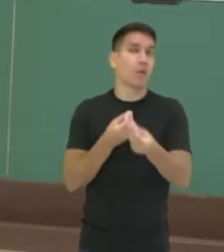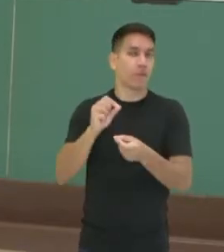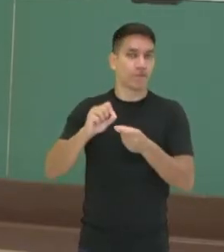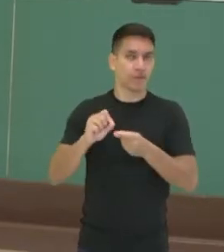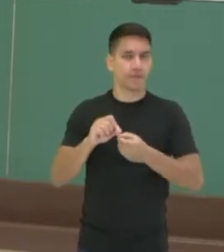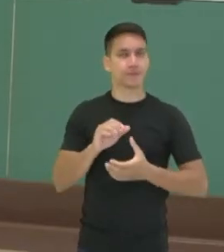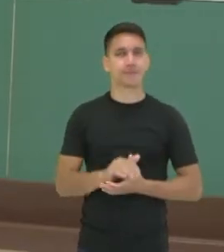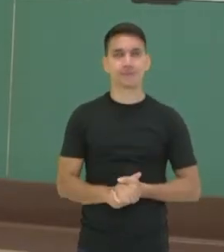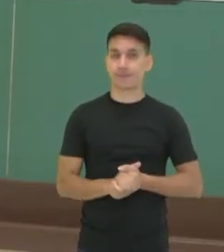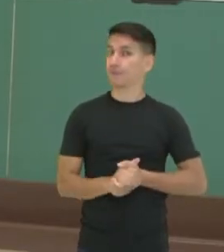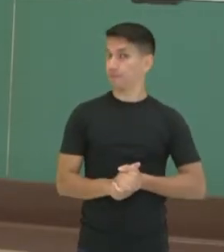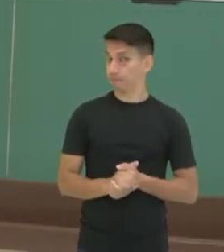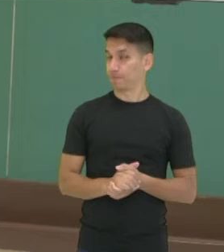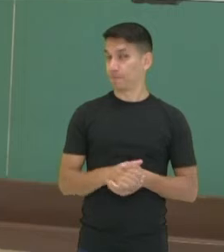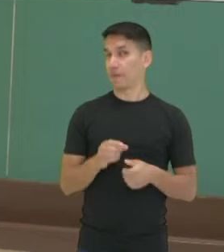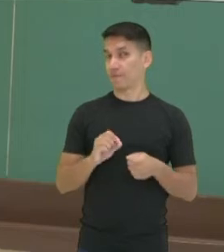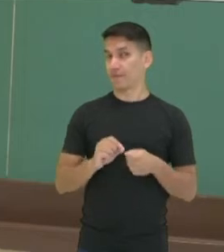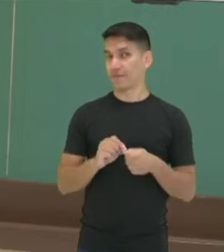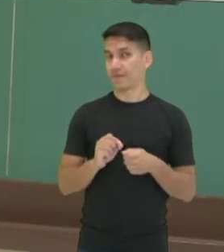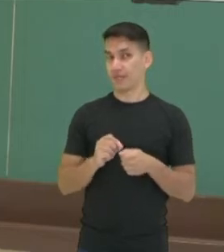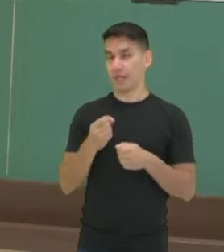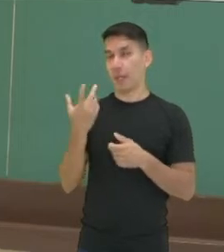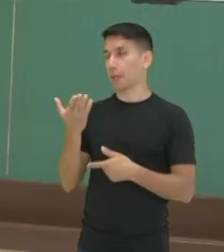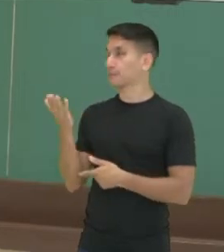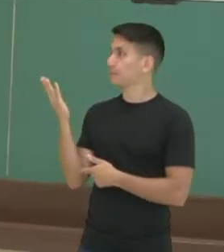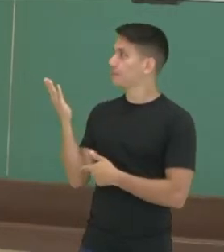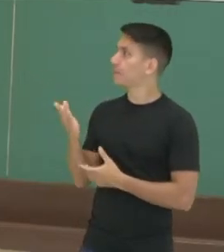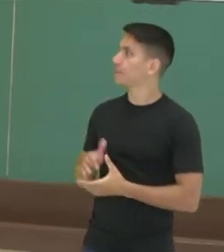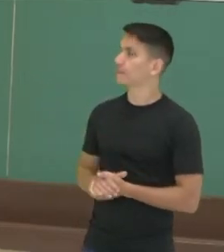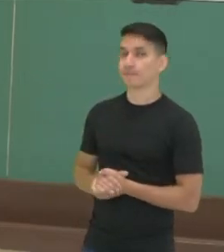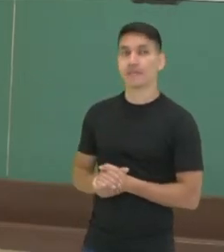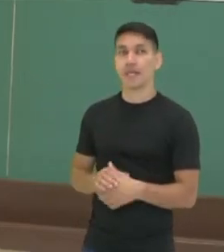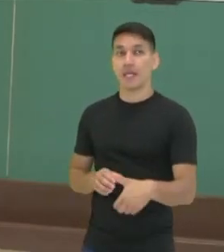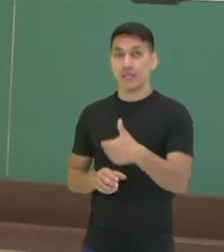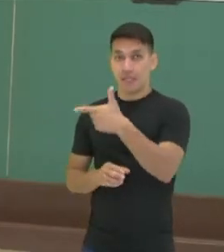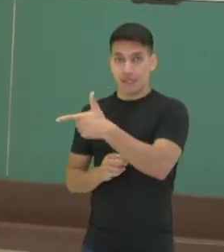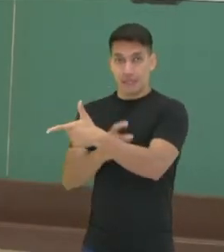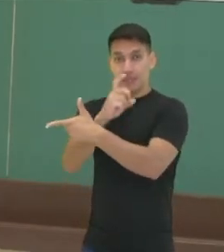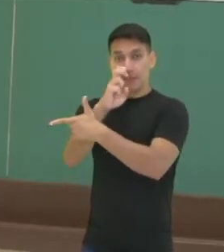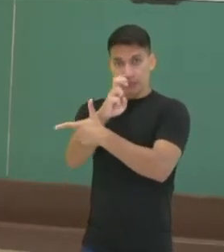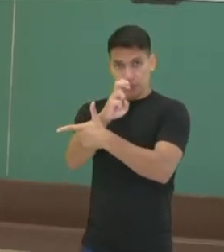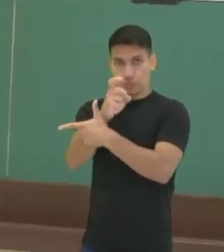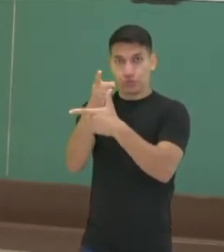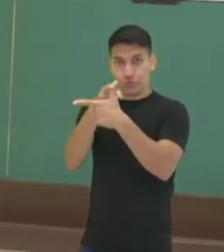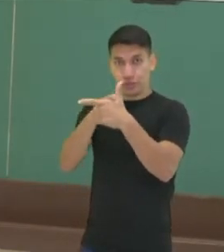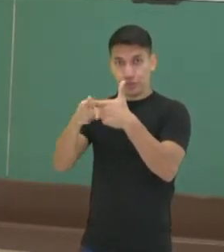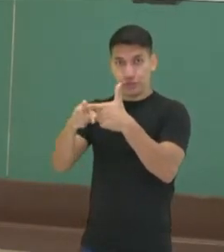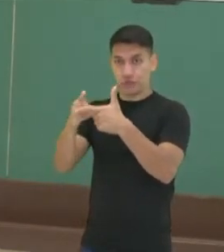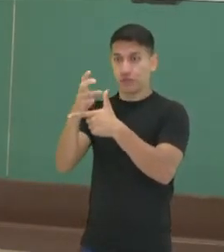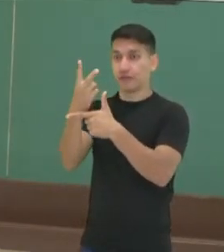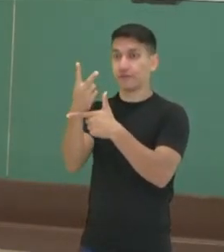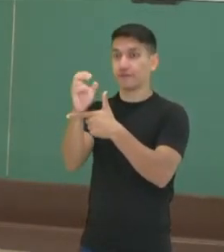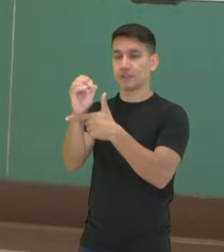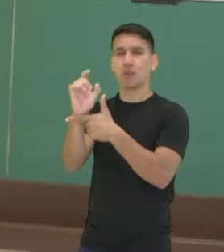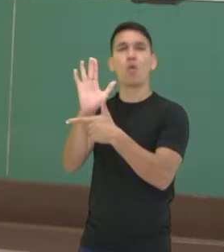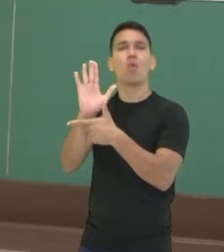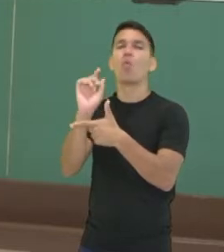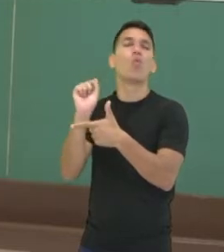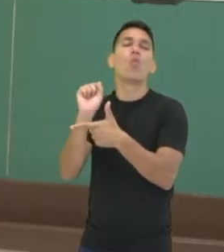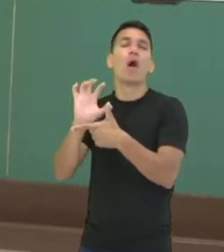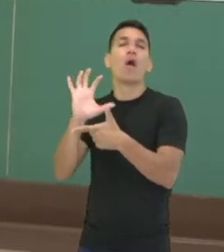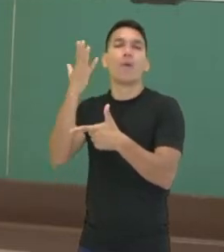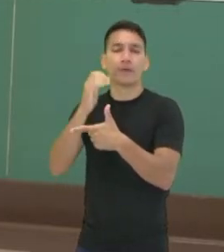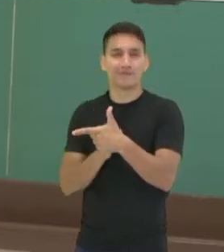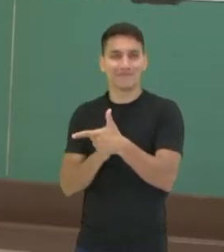Então, vamos lá. Vamos fazer essa divisão aqui comigo. Então, eu tenho 5 divididos por 20. Mas o que acontece?